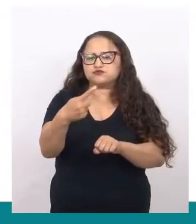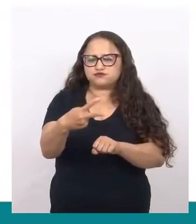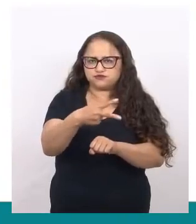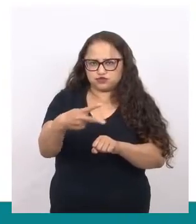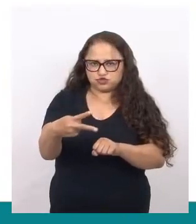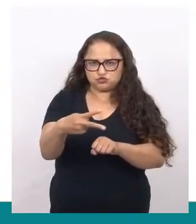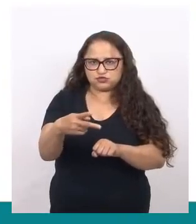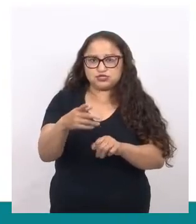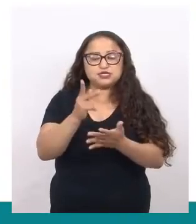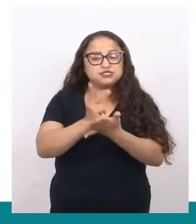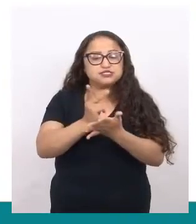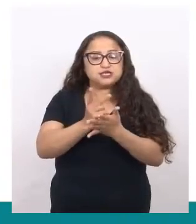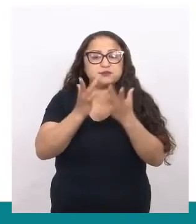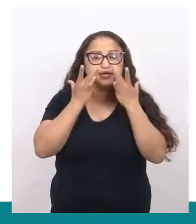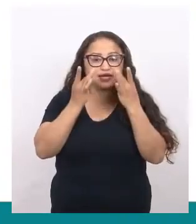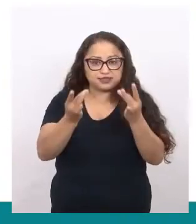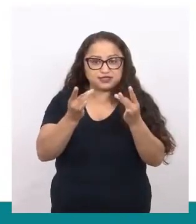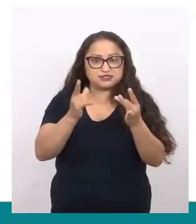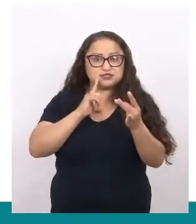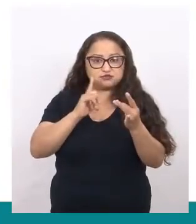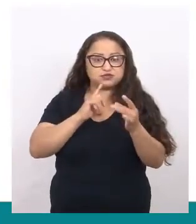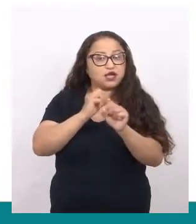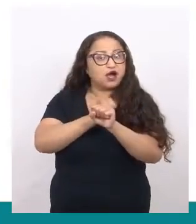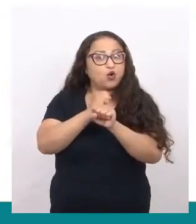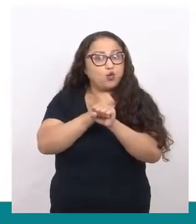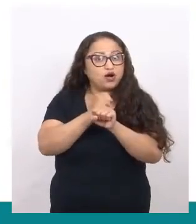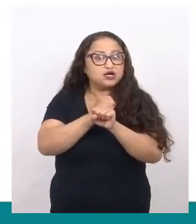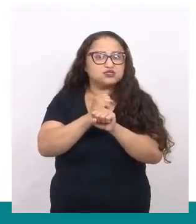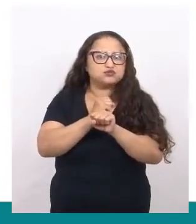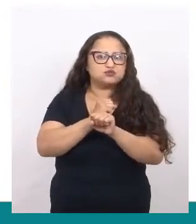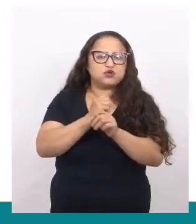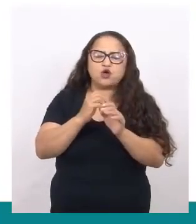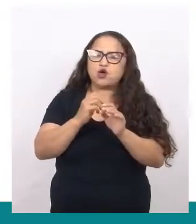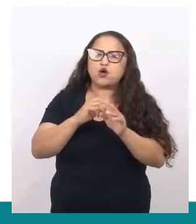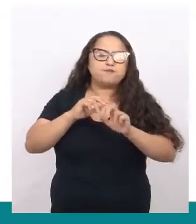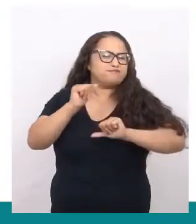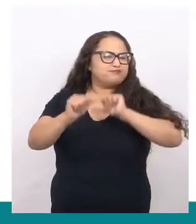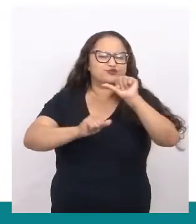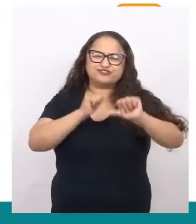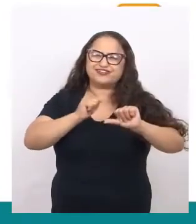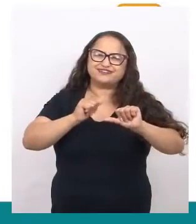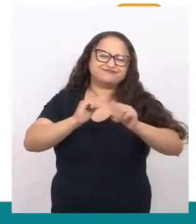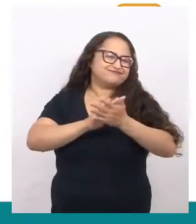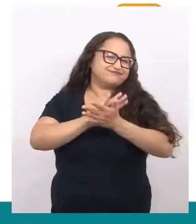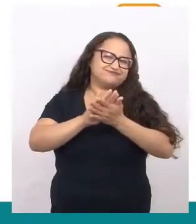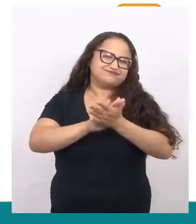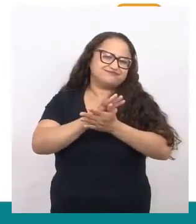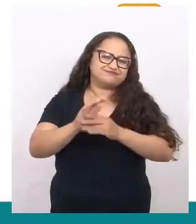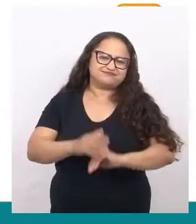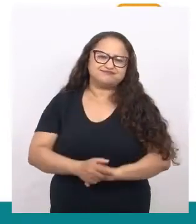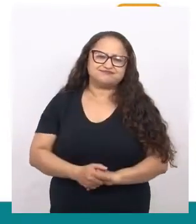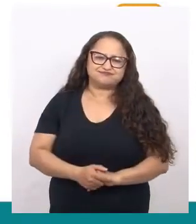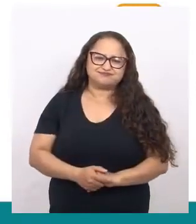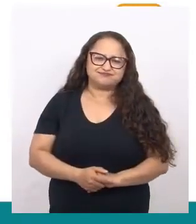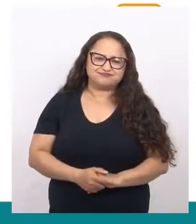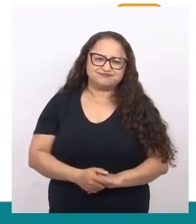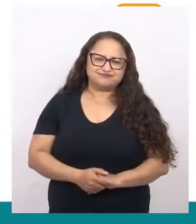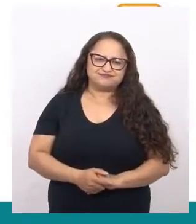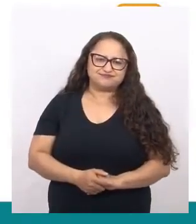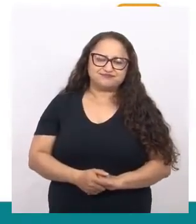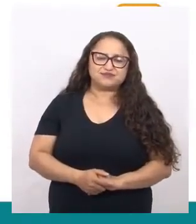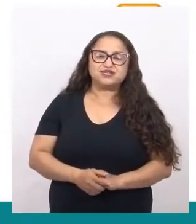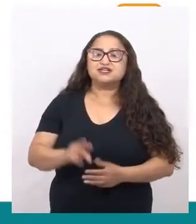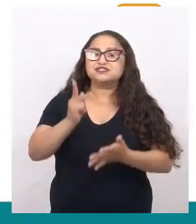atenção sempre ir no menu 2022. Nada muda, tá, pessoal? Pode passar. Quando